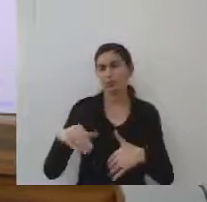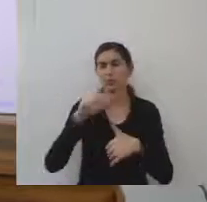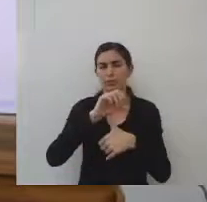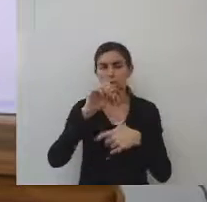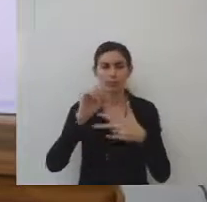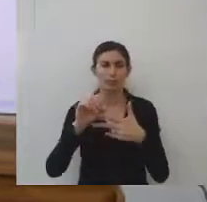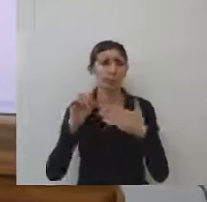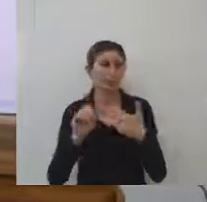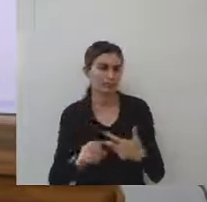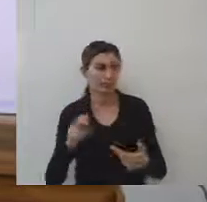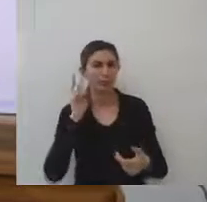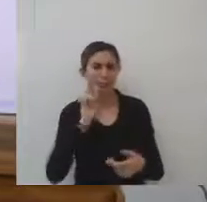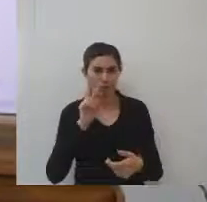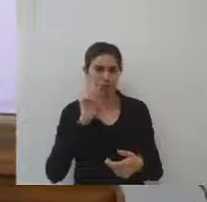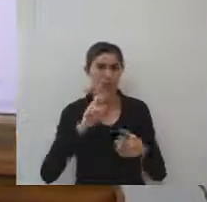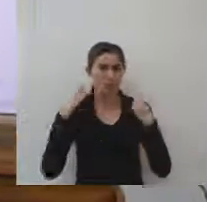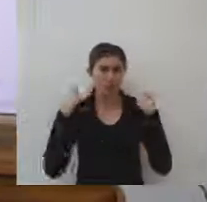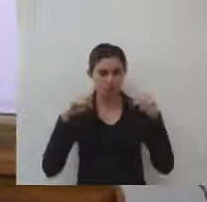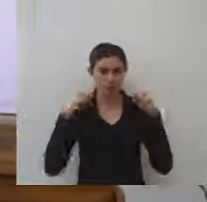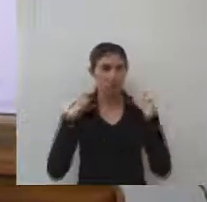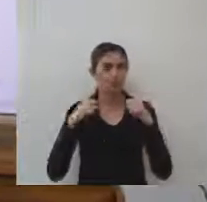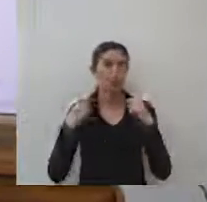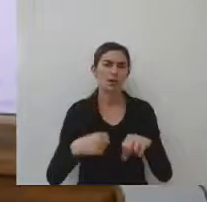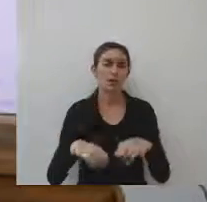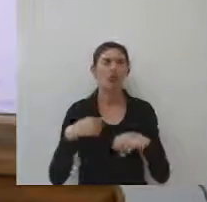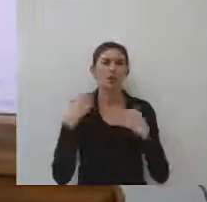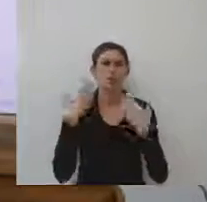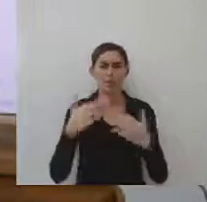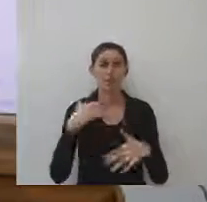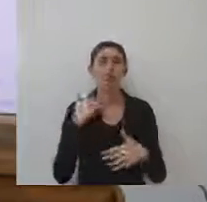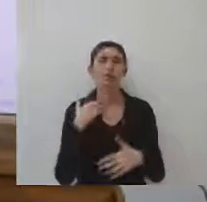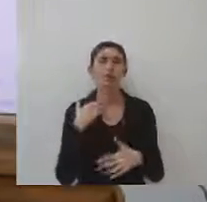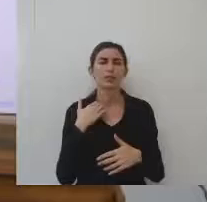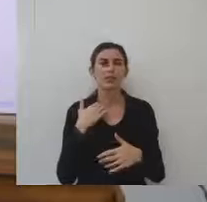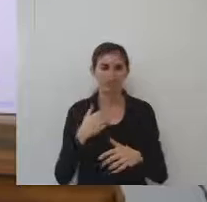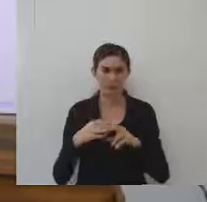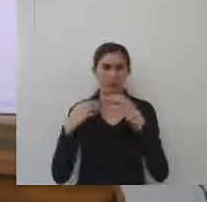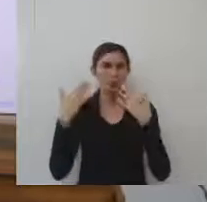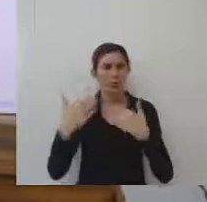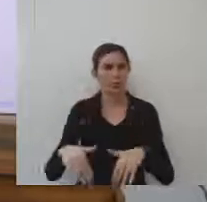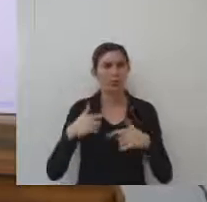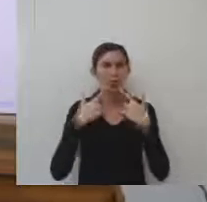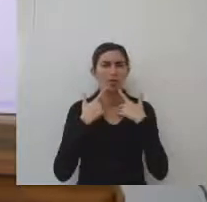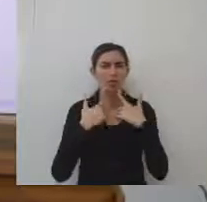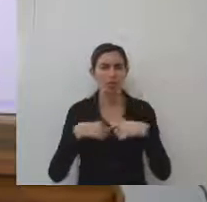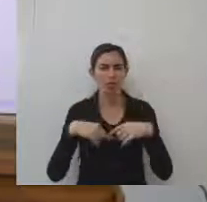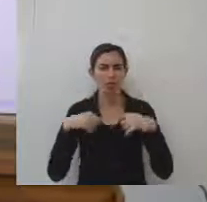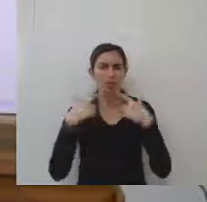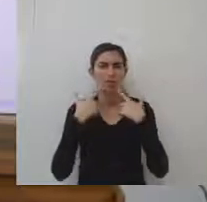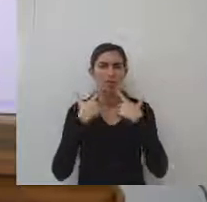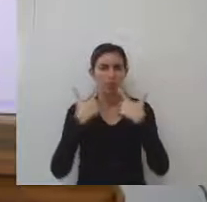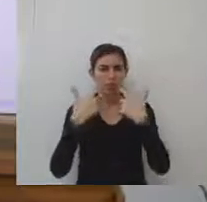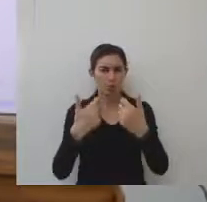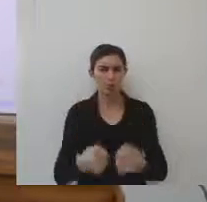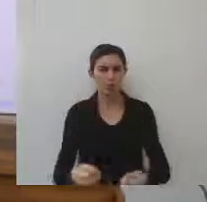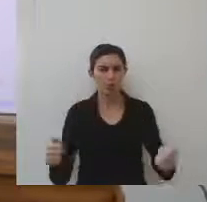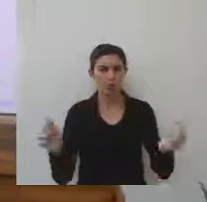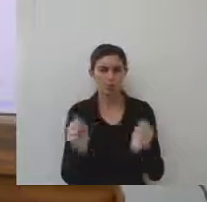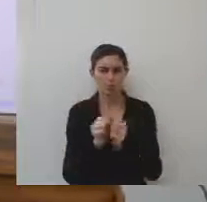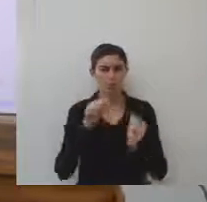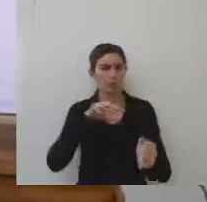Enem. Lembrando que a educação física ela vai cair na prova de linguagem, junto com língua